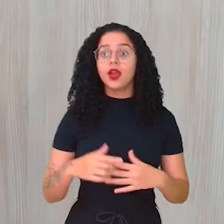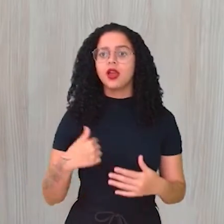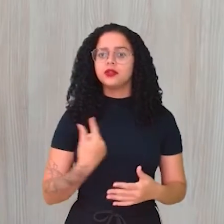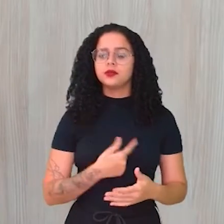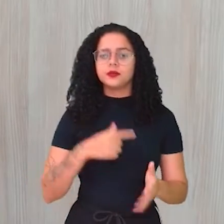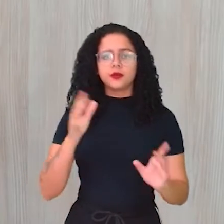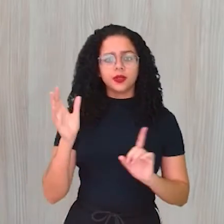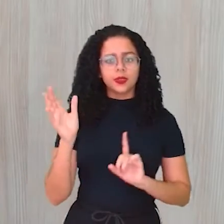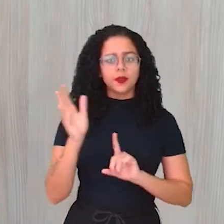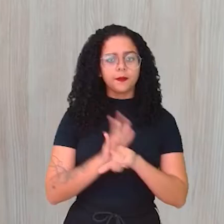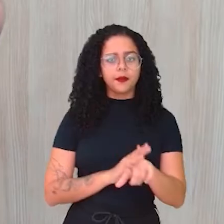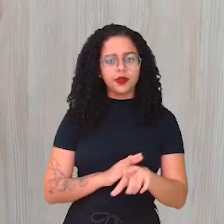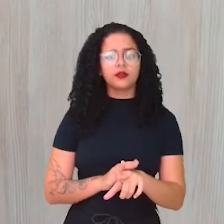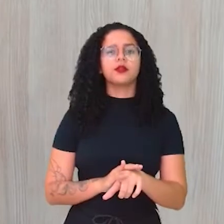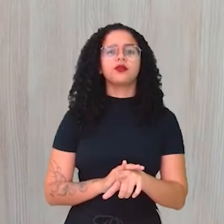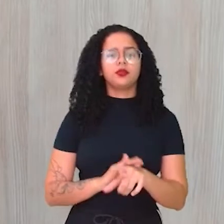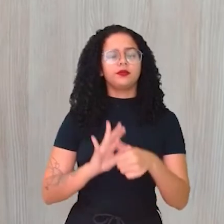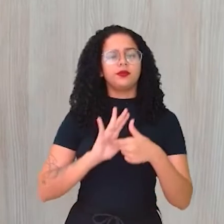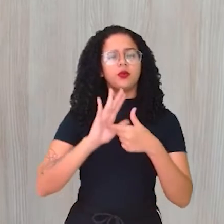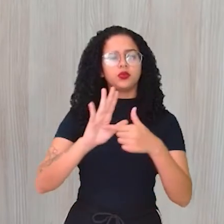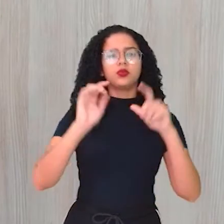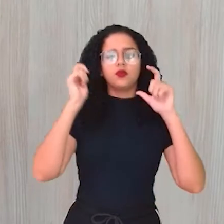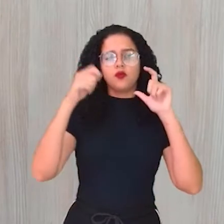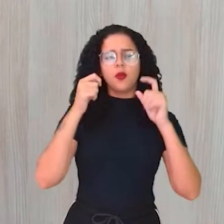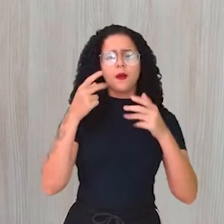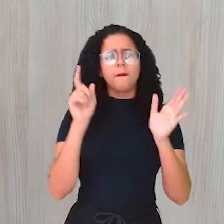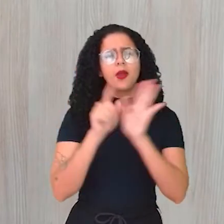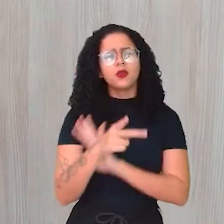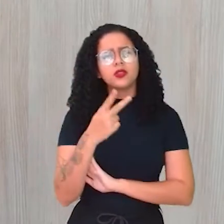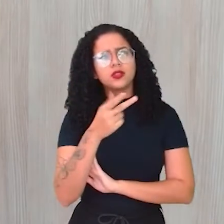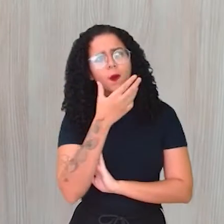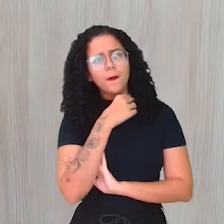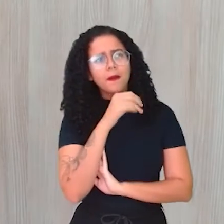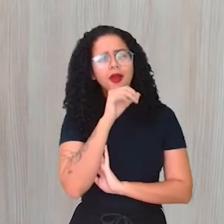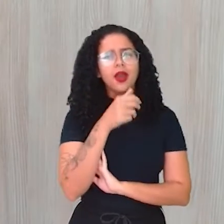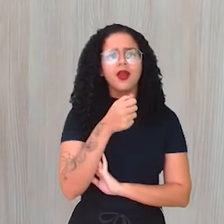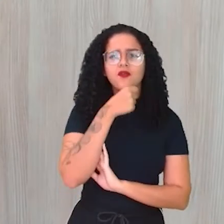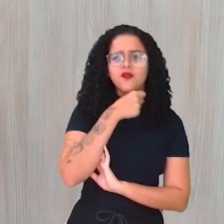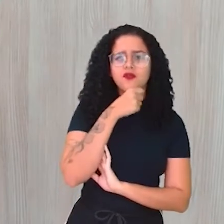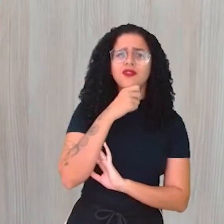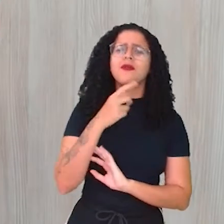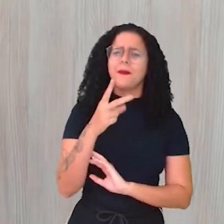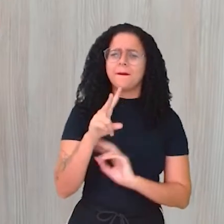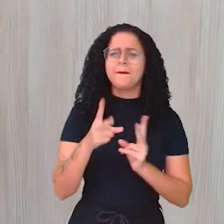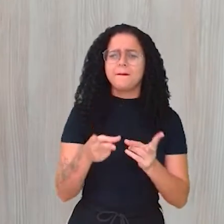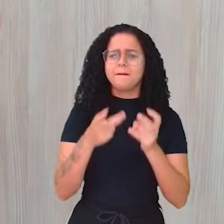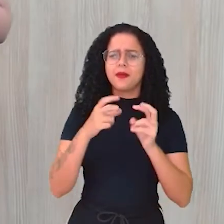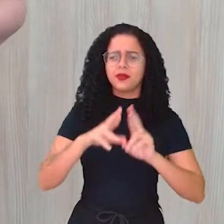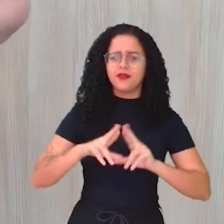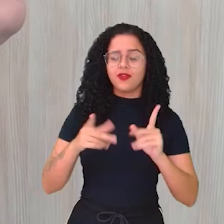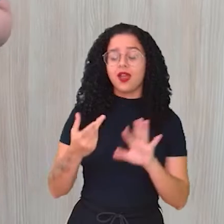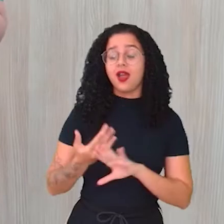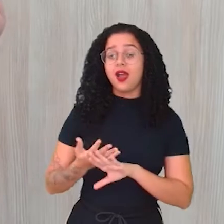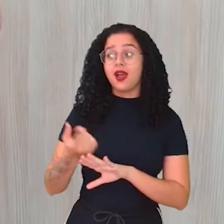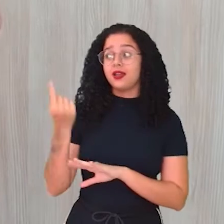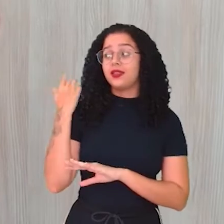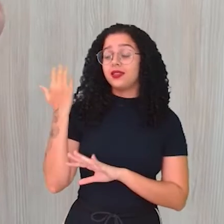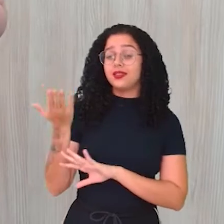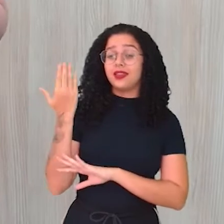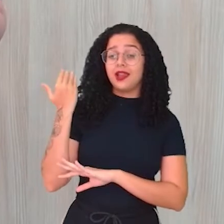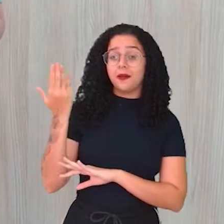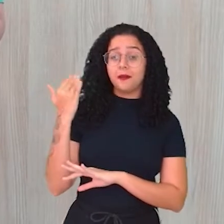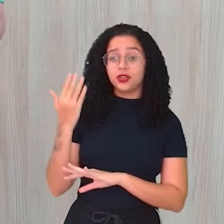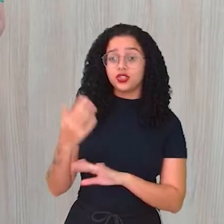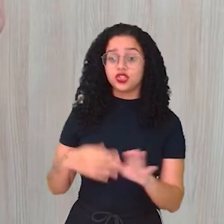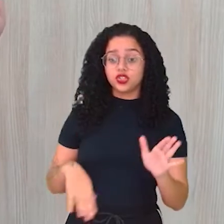quando a gente falou no vídeo, pergunta aos seus pais, aos seus avós, com certeza você vai perceber essa diferença. Antigamente as informações chegavam e